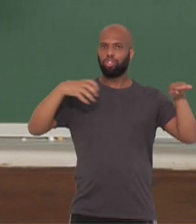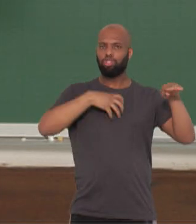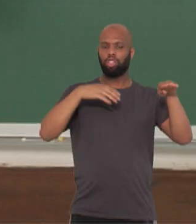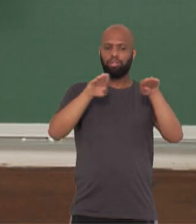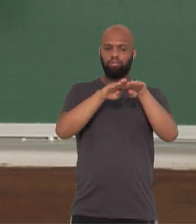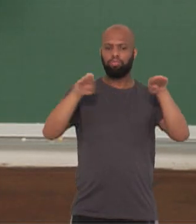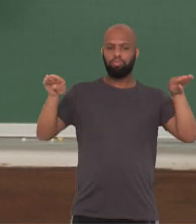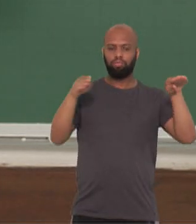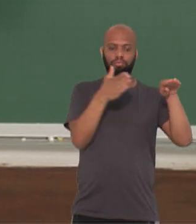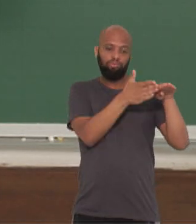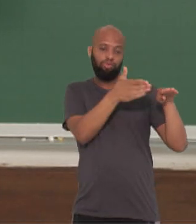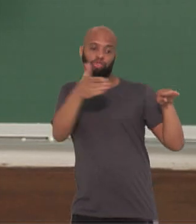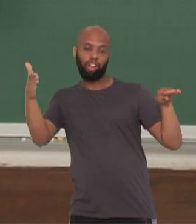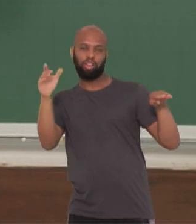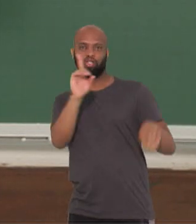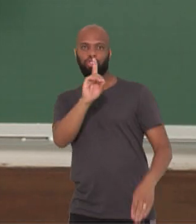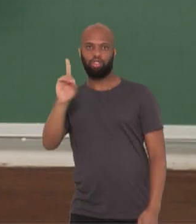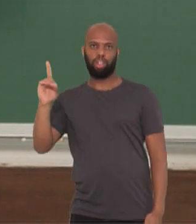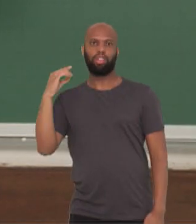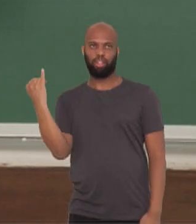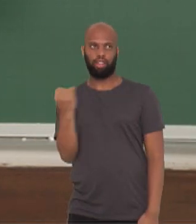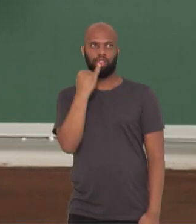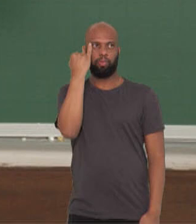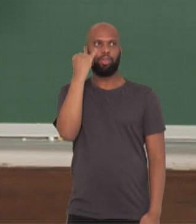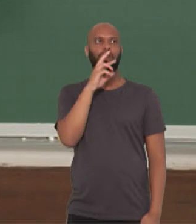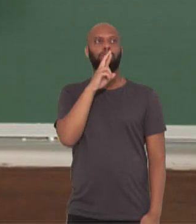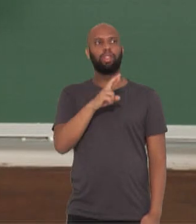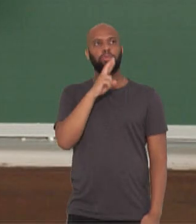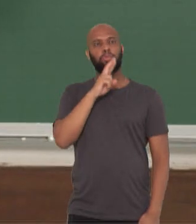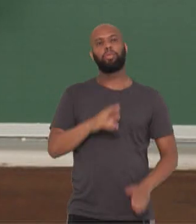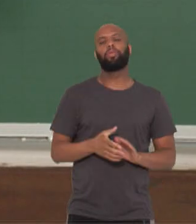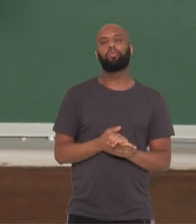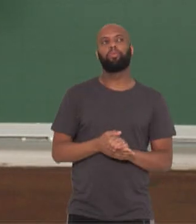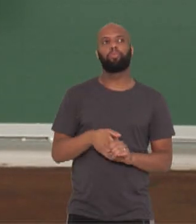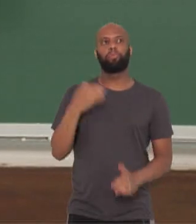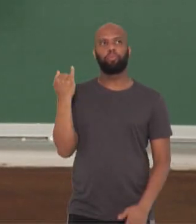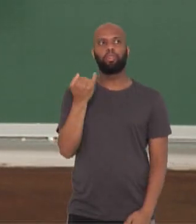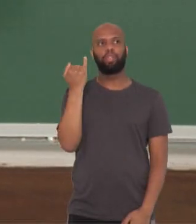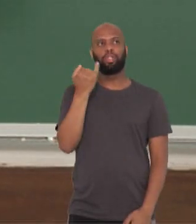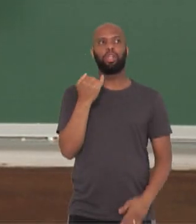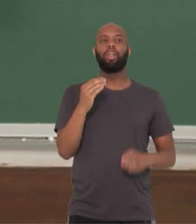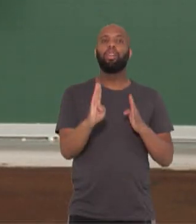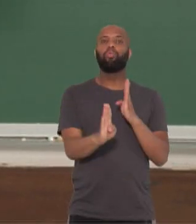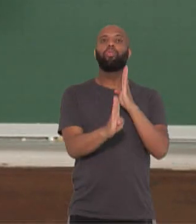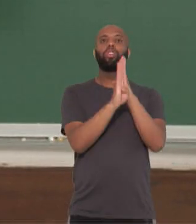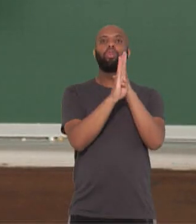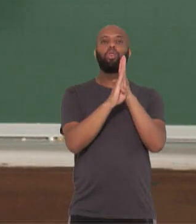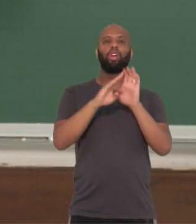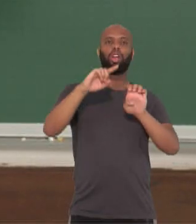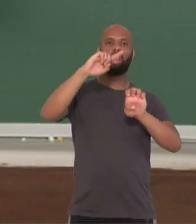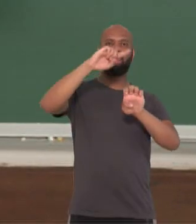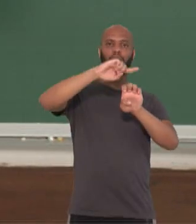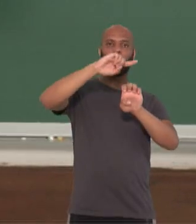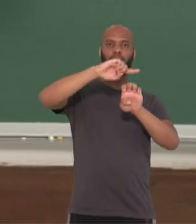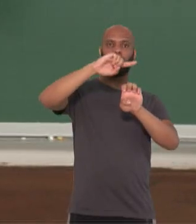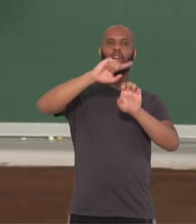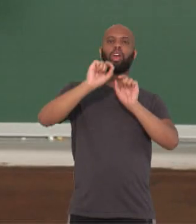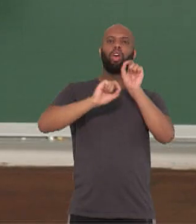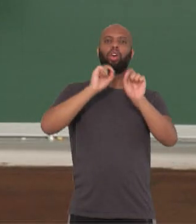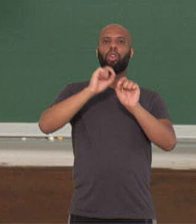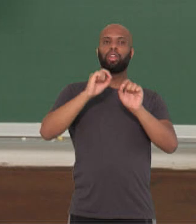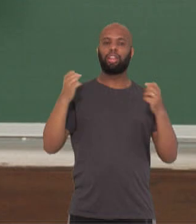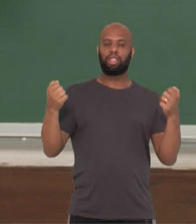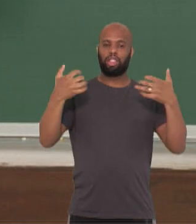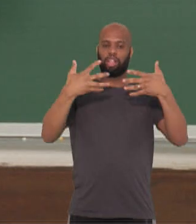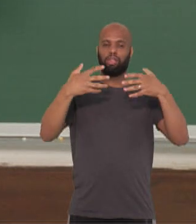para a direita, força. Vai ser necessário na resolução essa frasezinha aqui. Determine o vetor campo elétrico